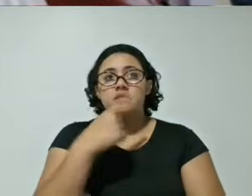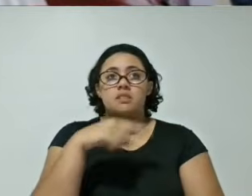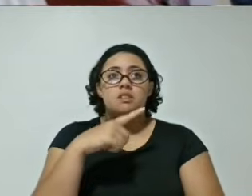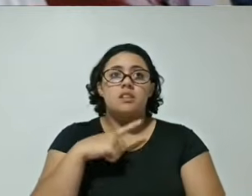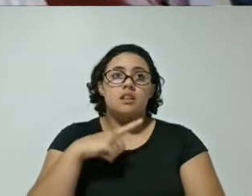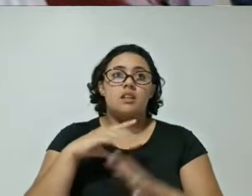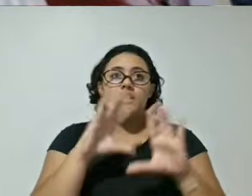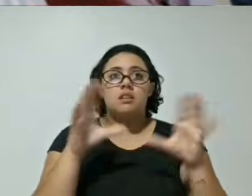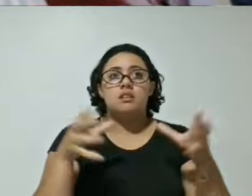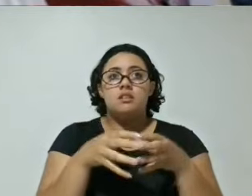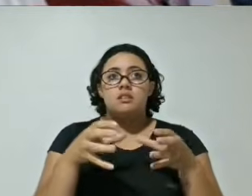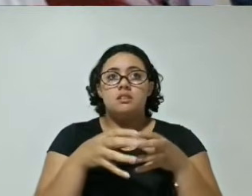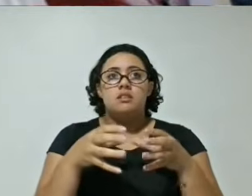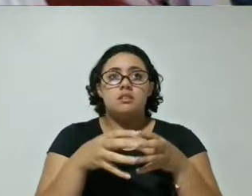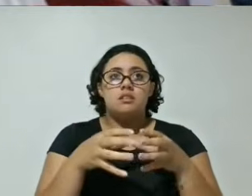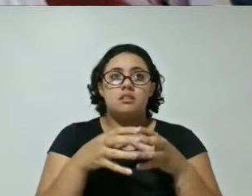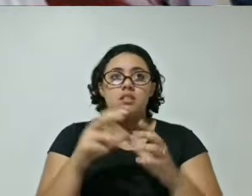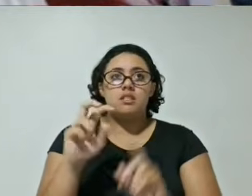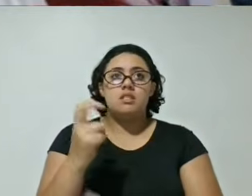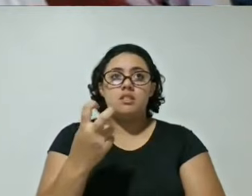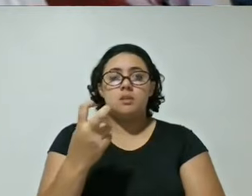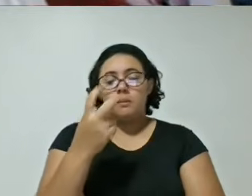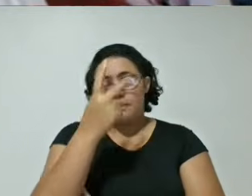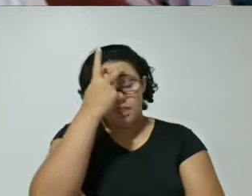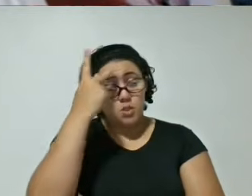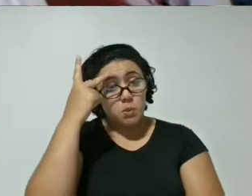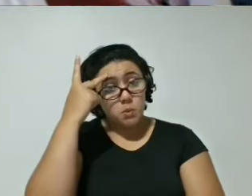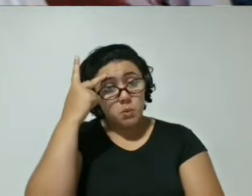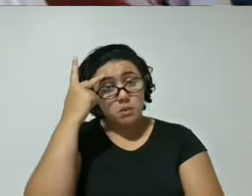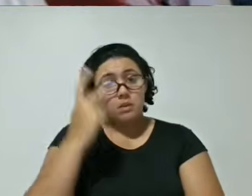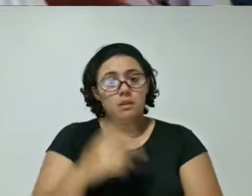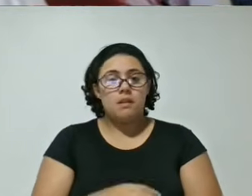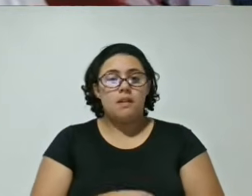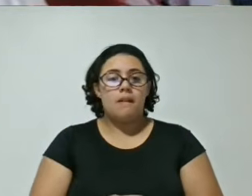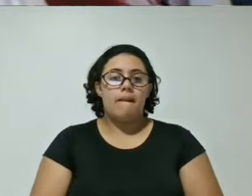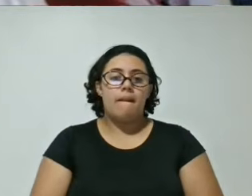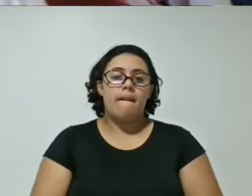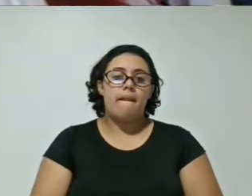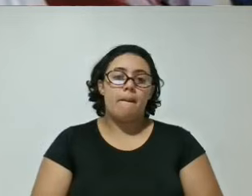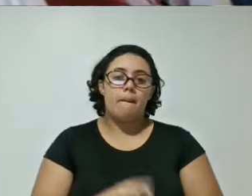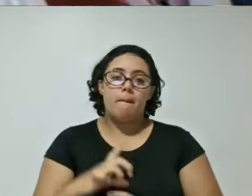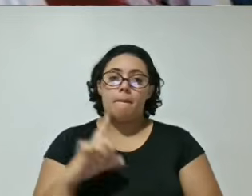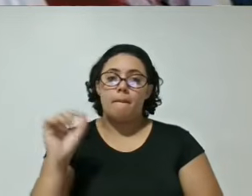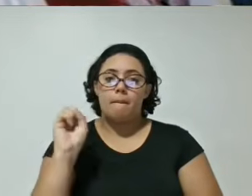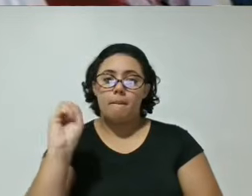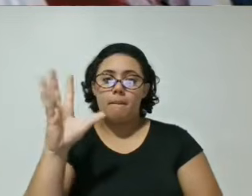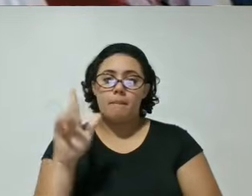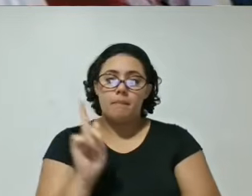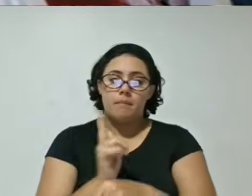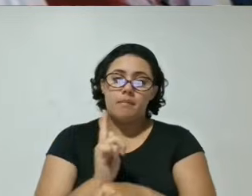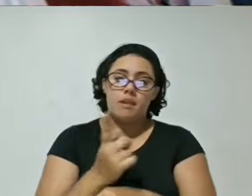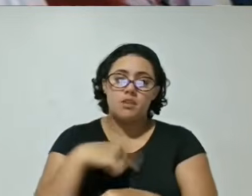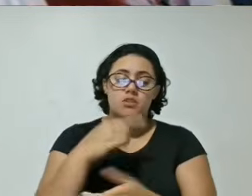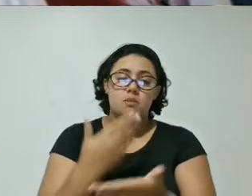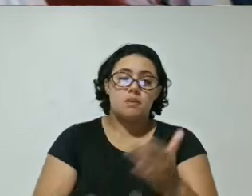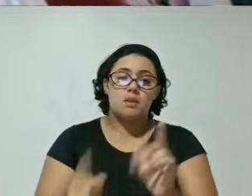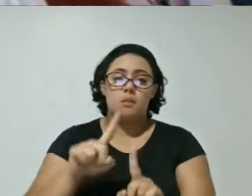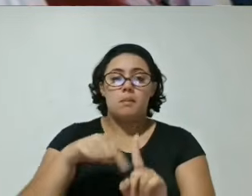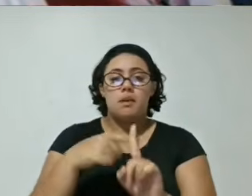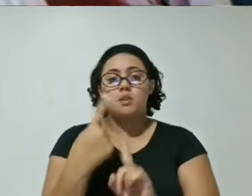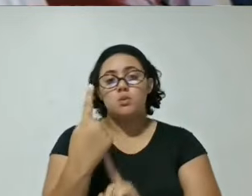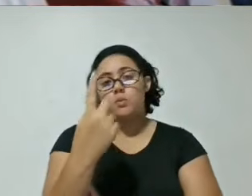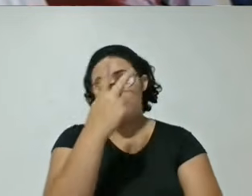de 5 pessoas, saiu a gestora e a gente perdeu mais uma pessoa, a gente perdeu 2